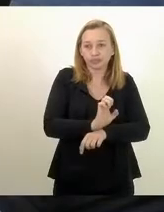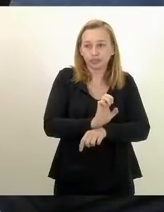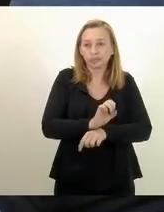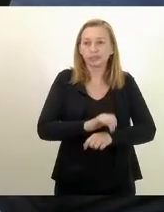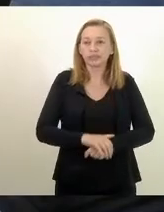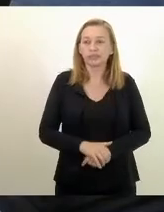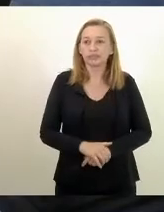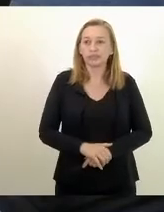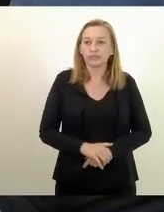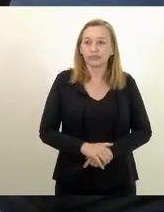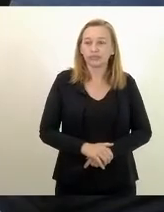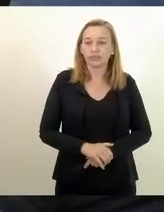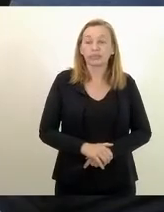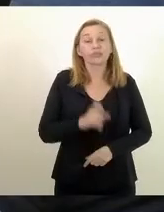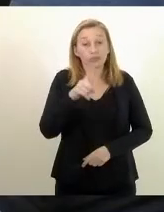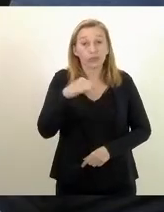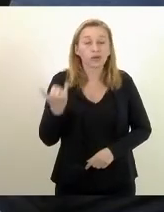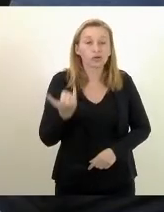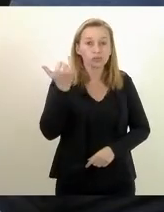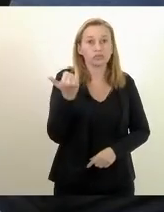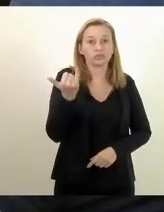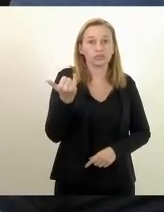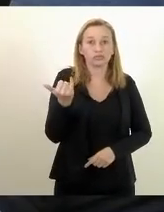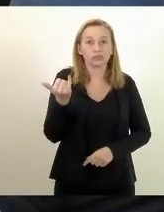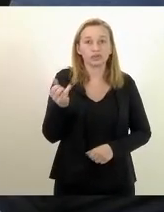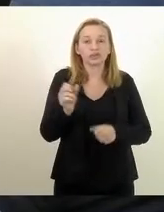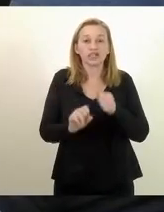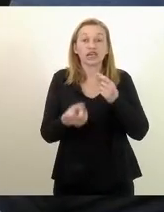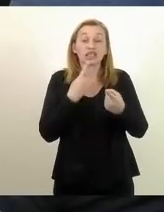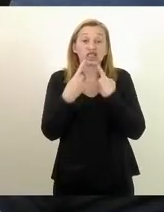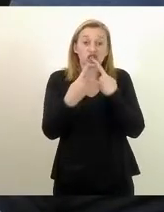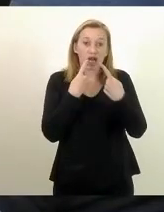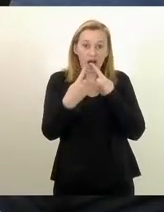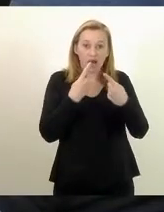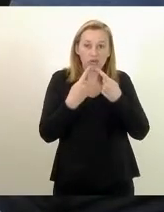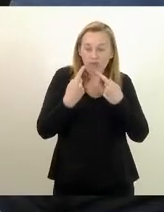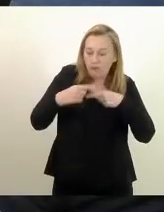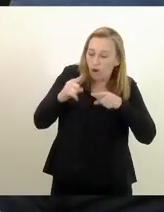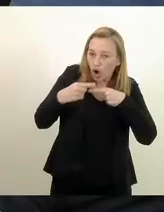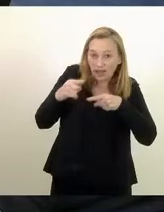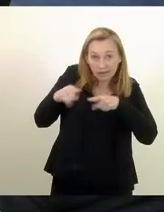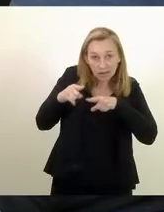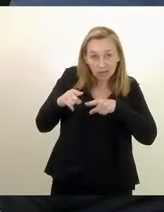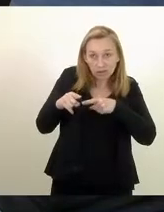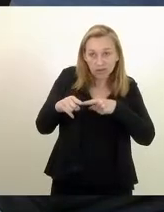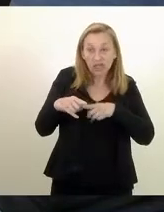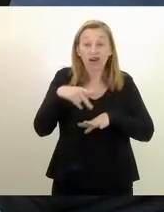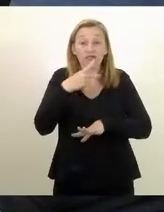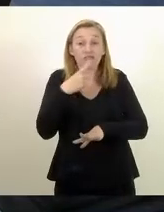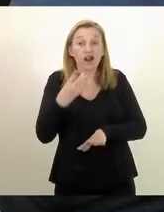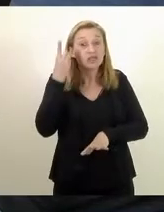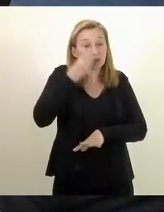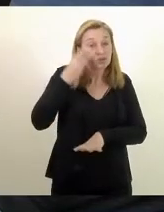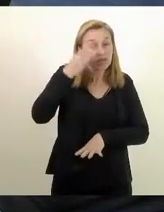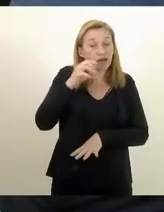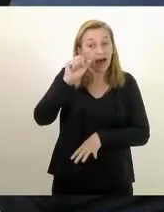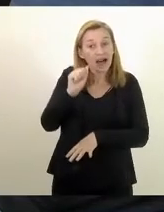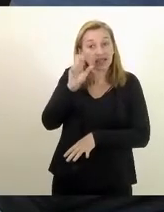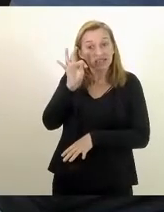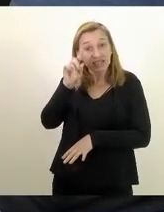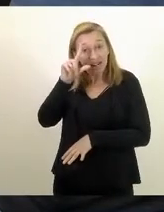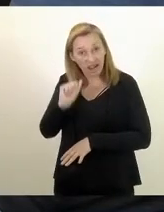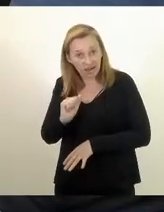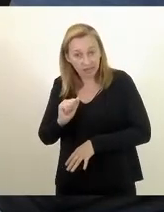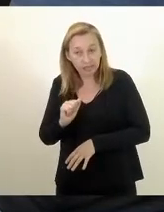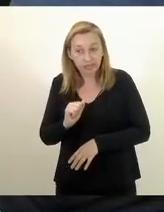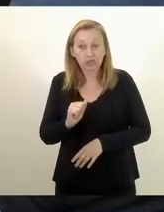que é importante fazer esse diálogo com a provocação da fala do deputado Atila Nunes